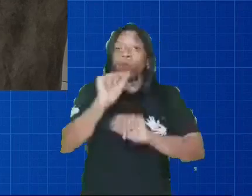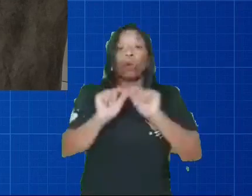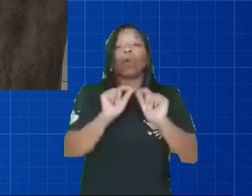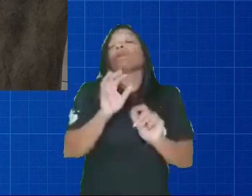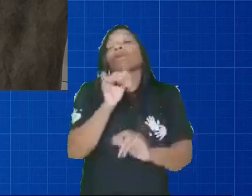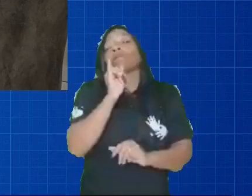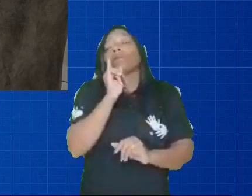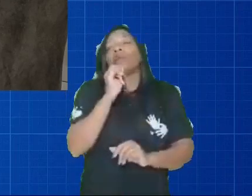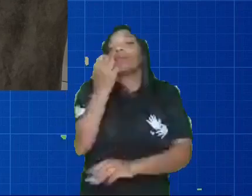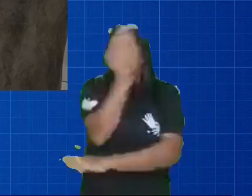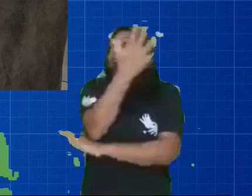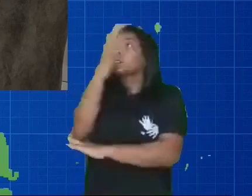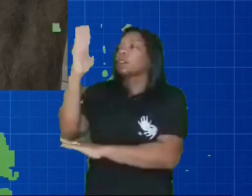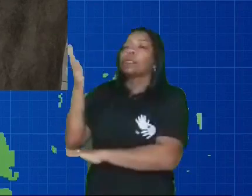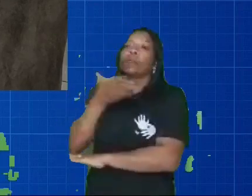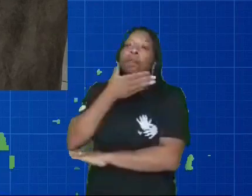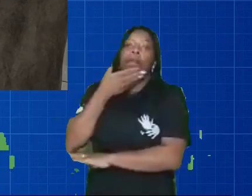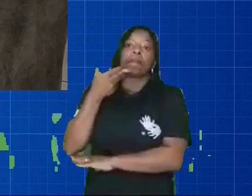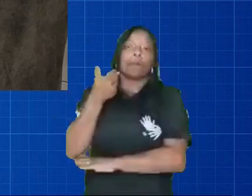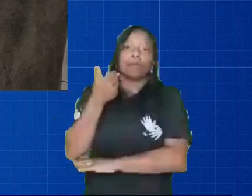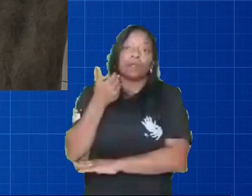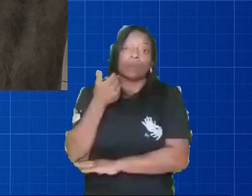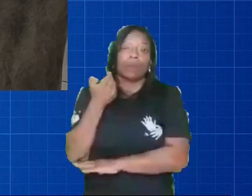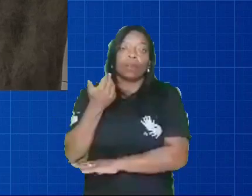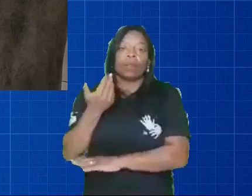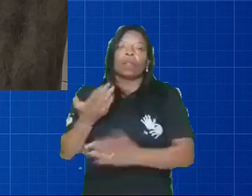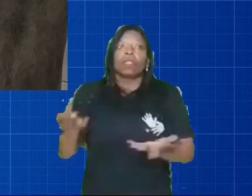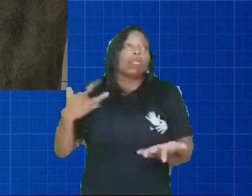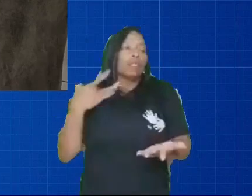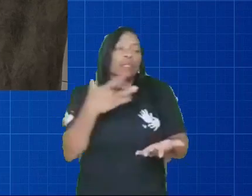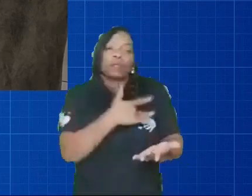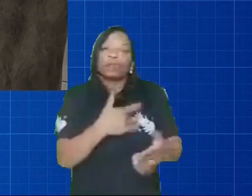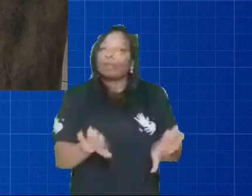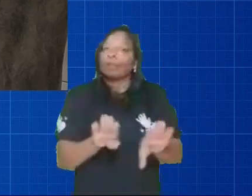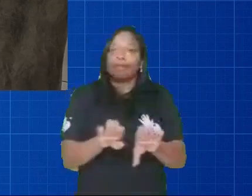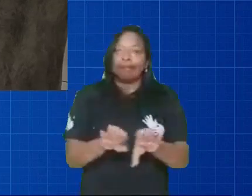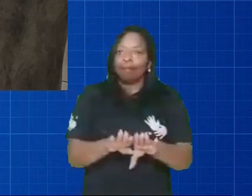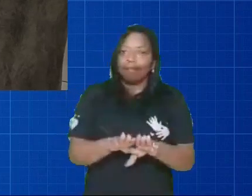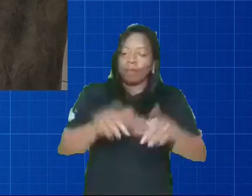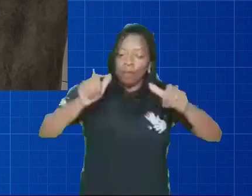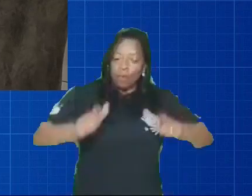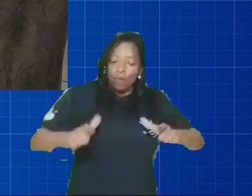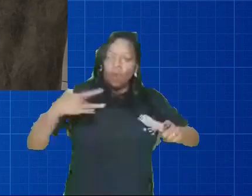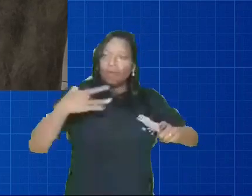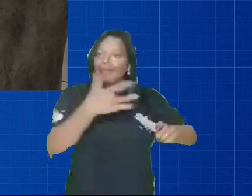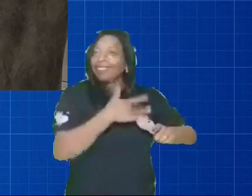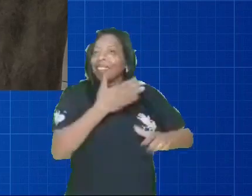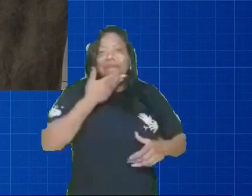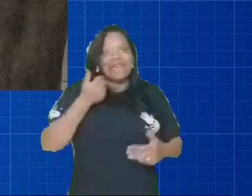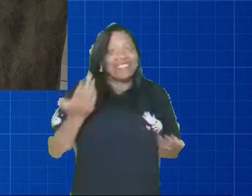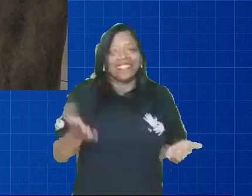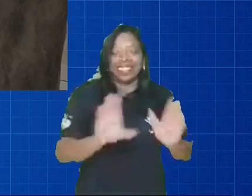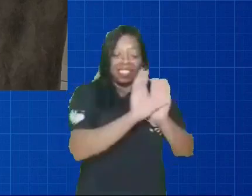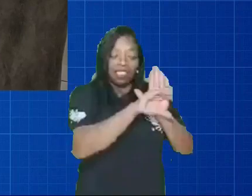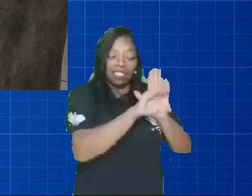natureza mais integrada, uma natureza mais saudável, ou espaços que sejam mais saudáveis, e que são conceitos da